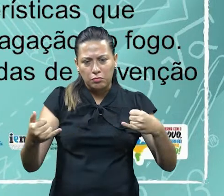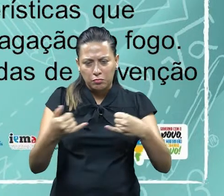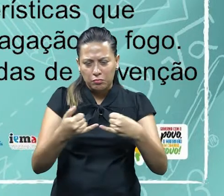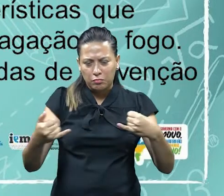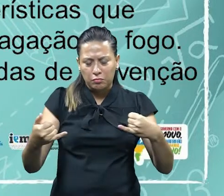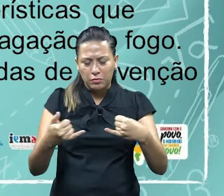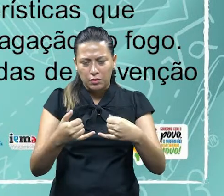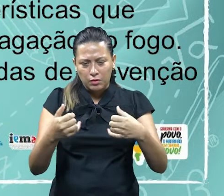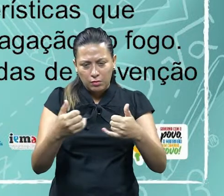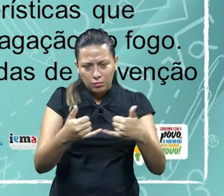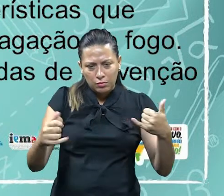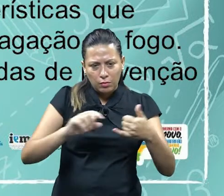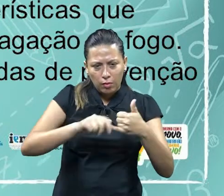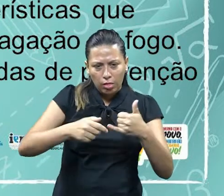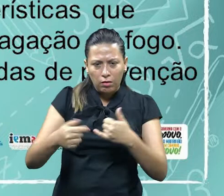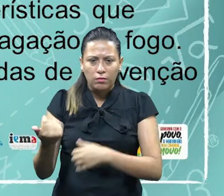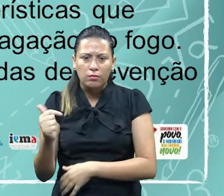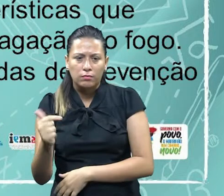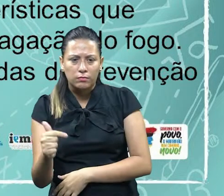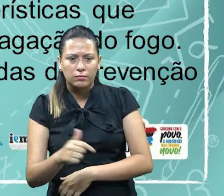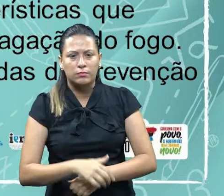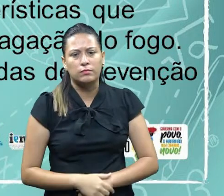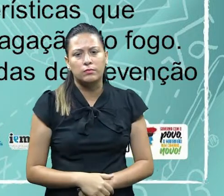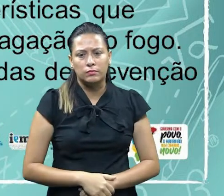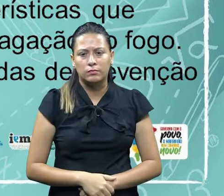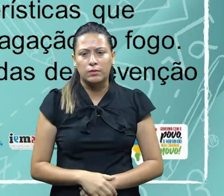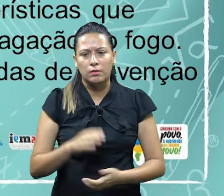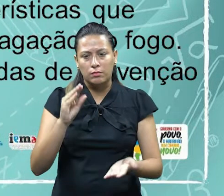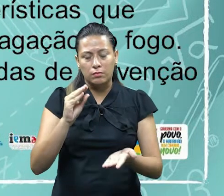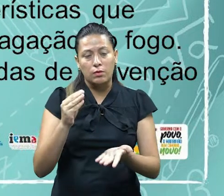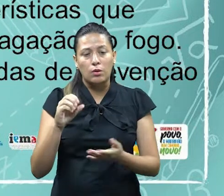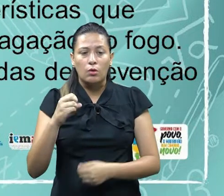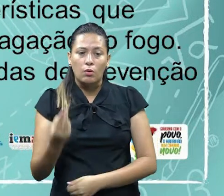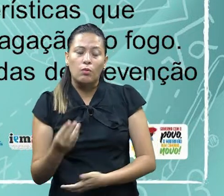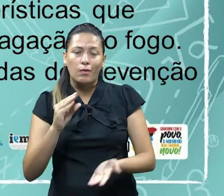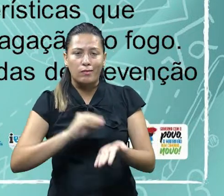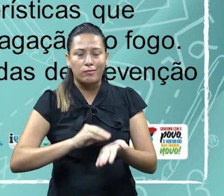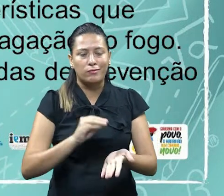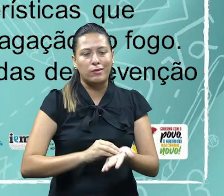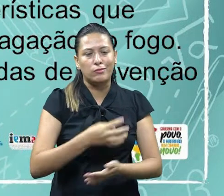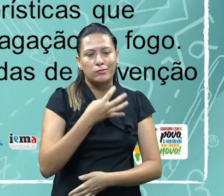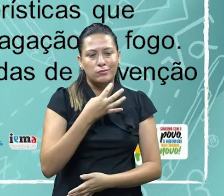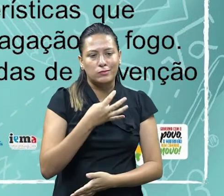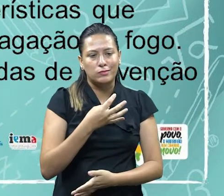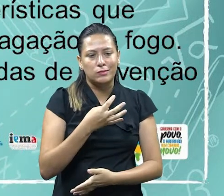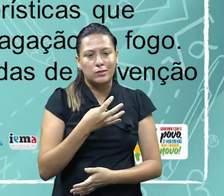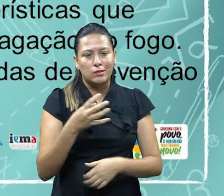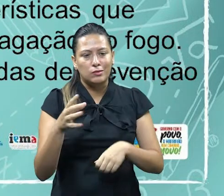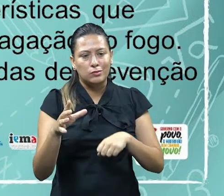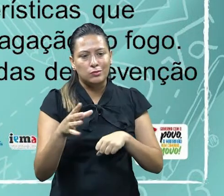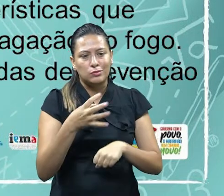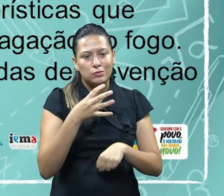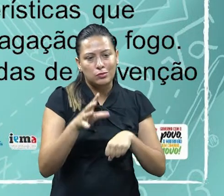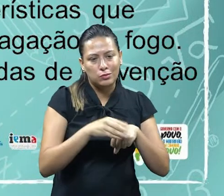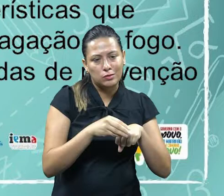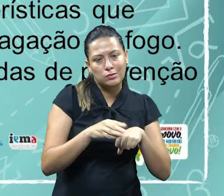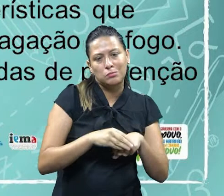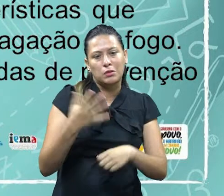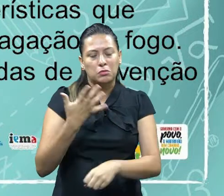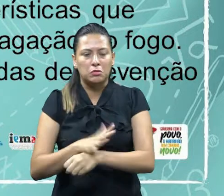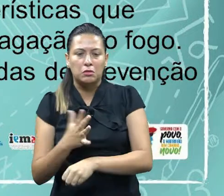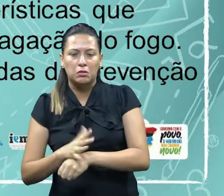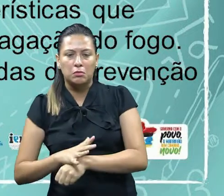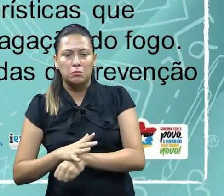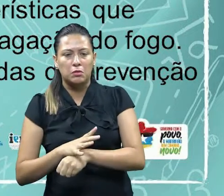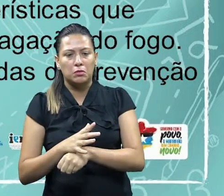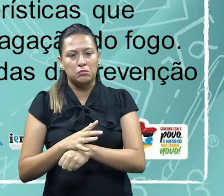e até falta de conhecimento e ou treinamento dos funcionários. O ambiente de instalações elétricas possui características